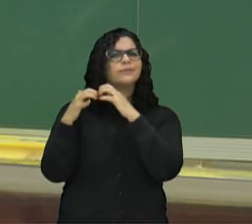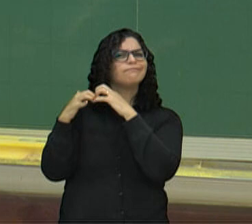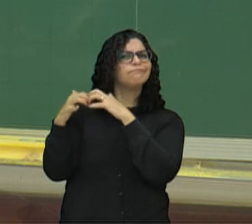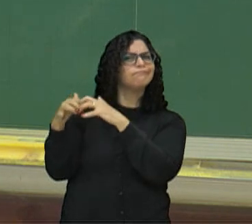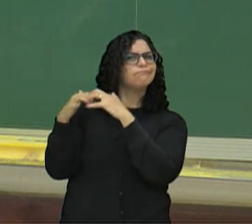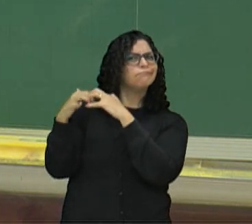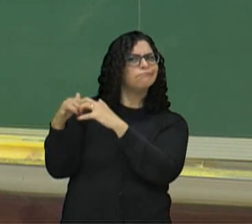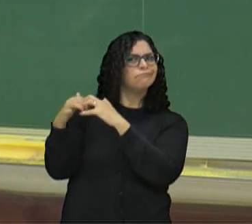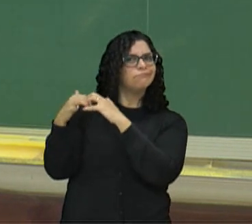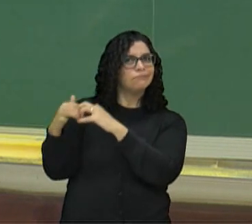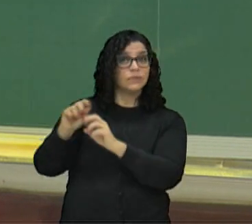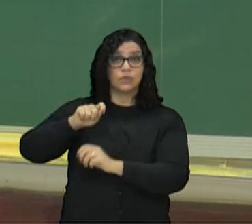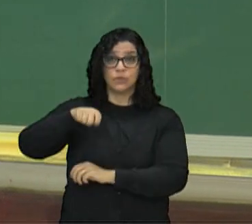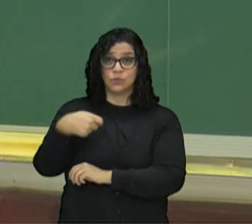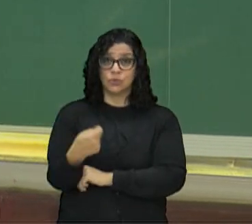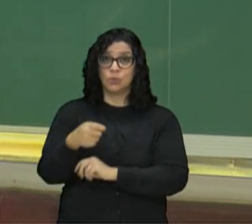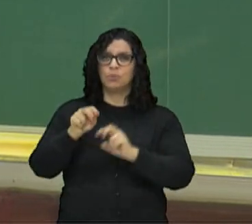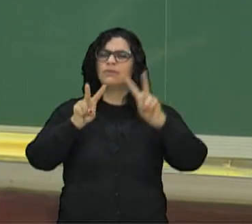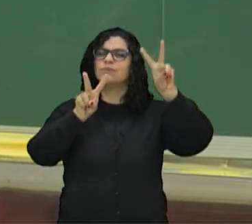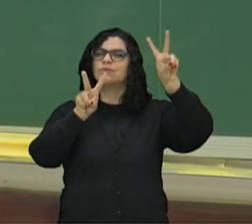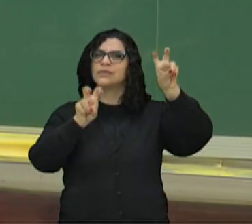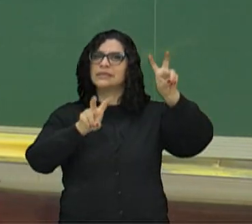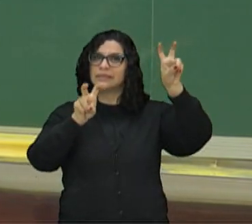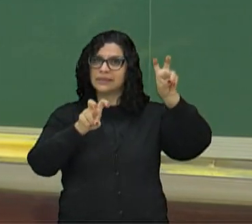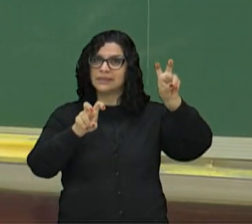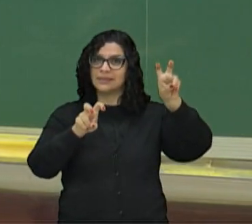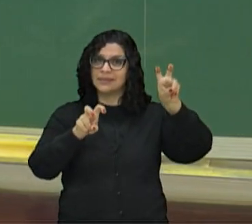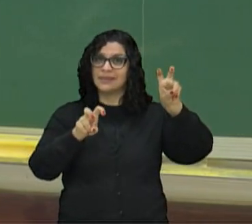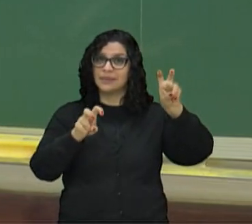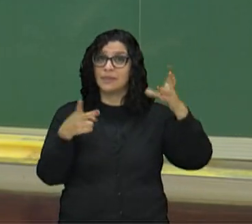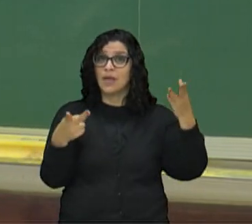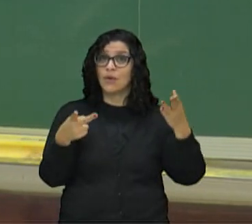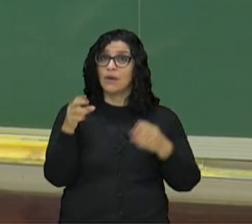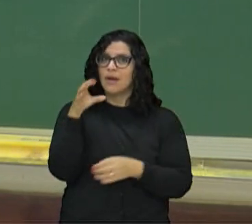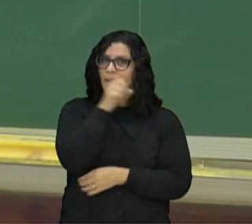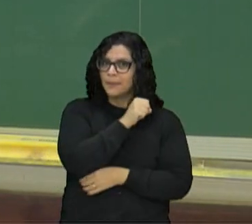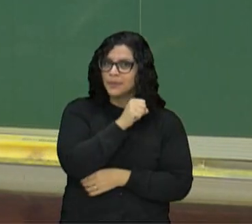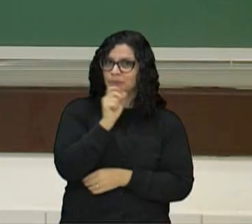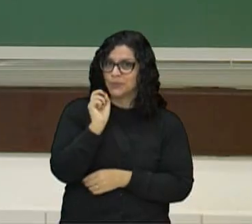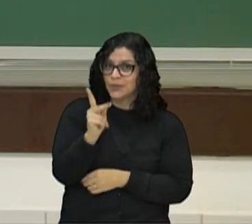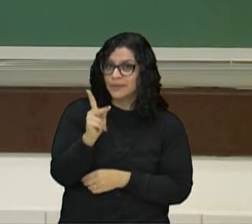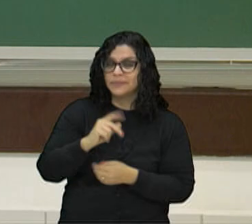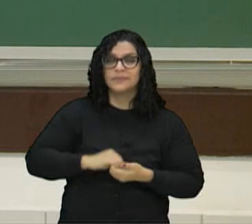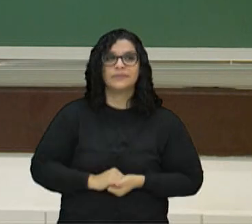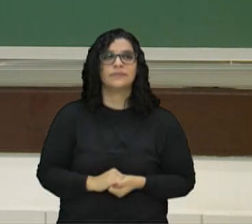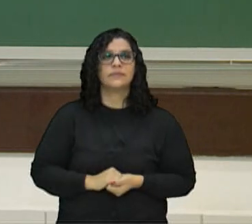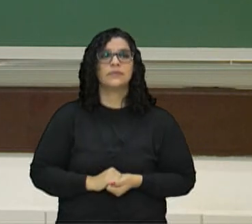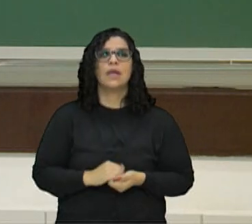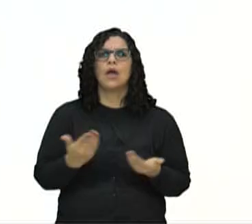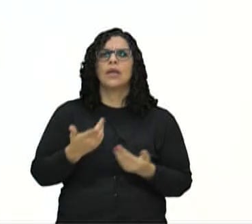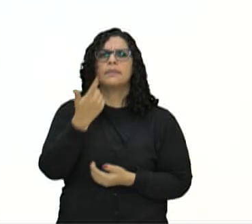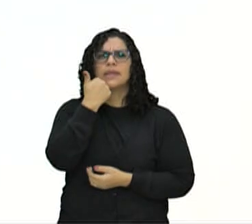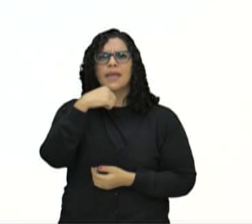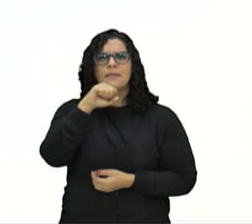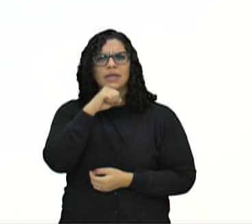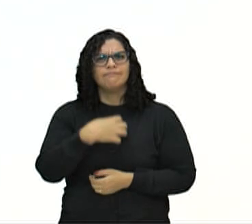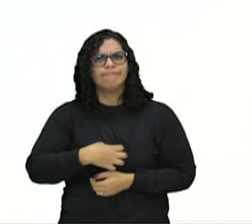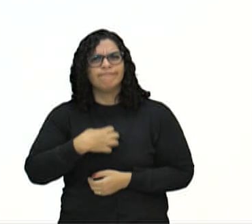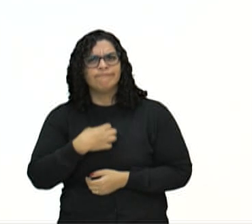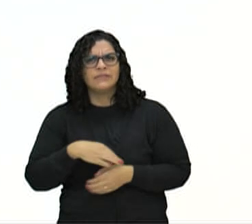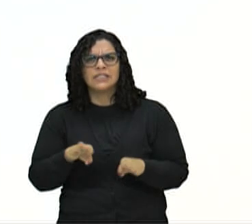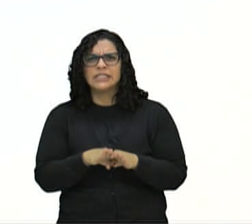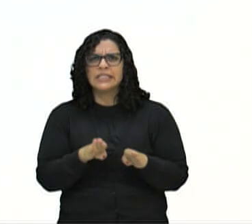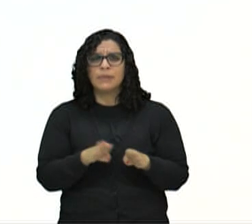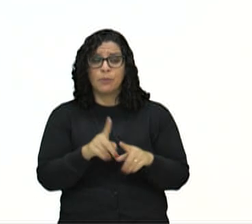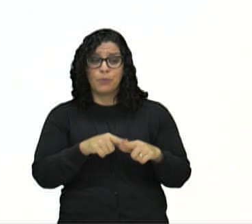pensar sobre esse trecho, que é um quiz, muito rapidinho, tá, gente? Minha mãe, indignada